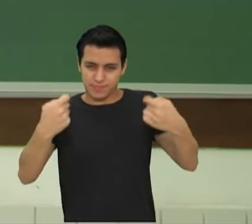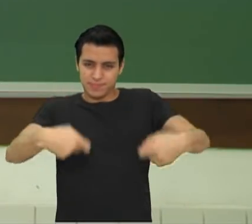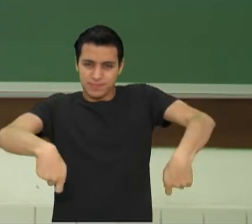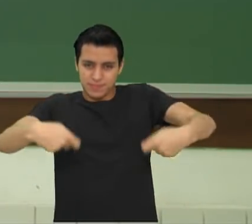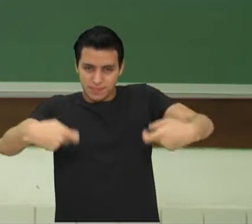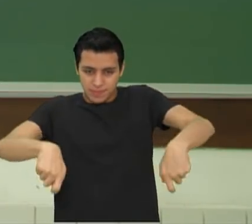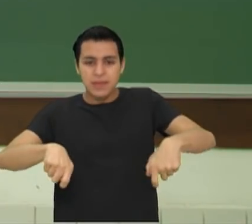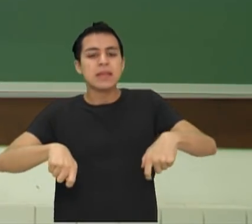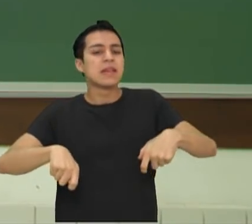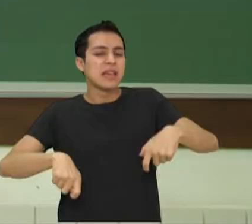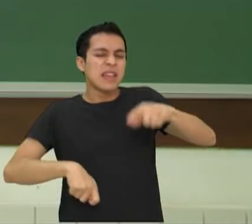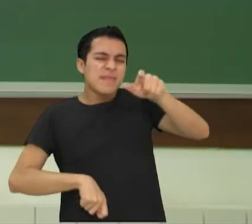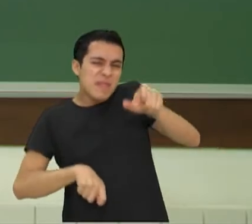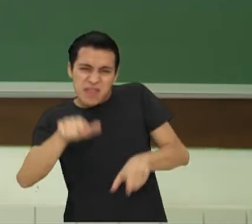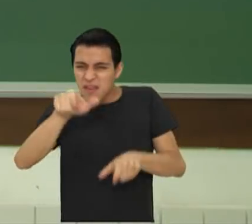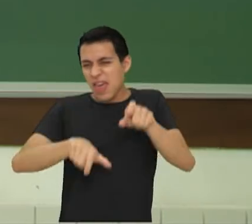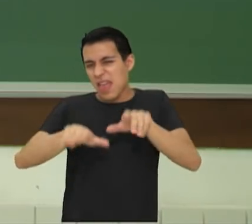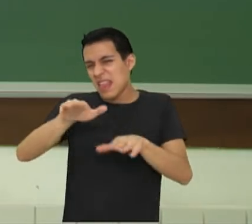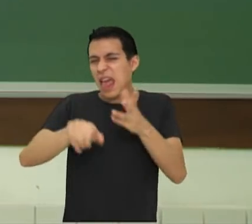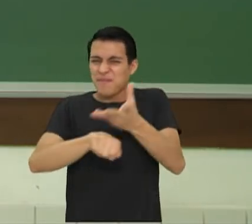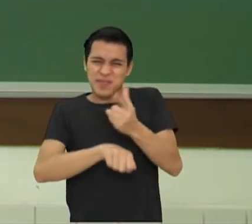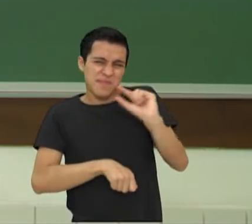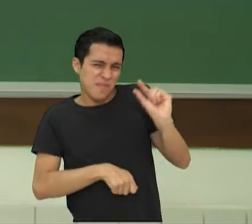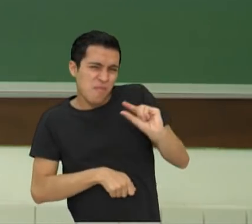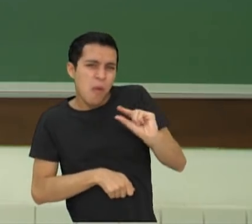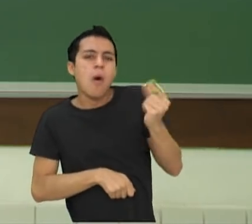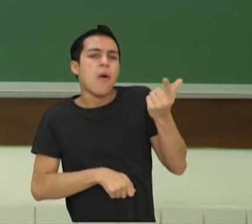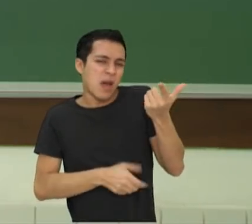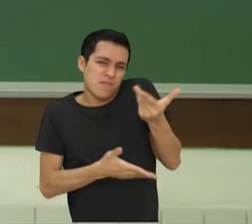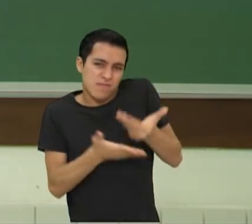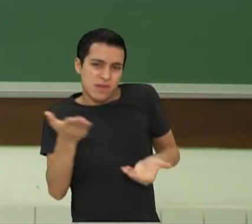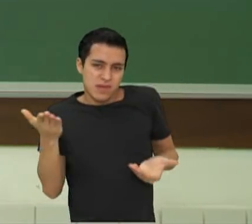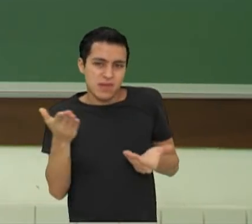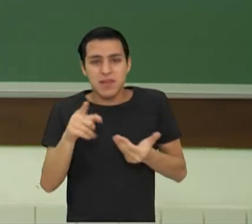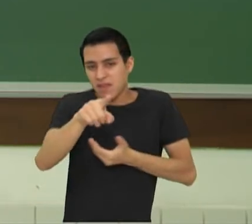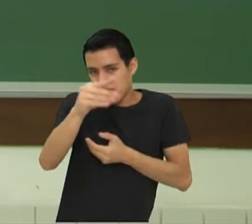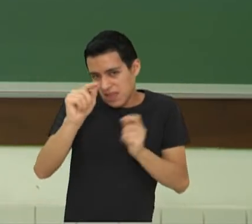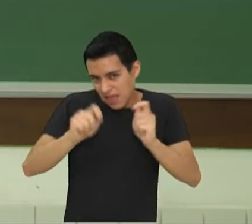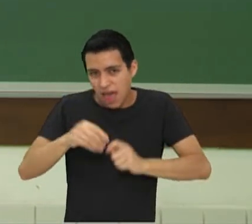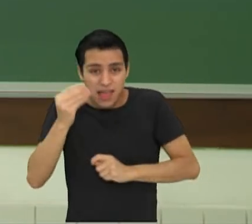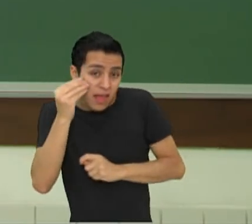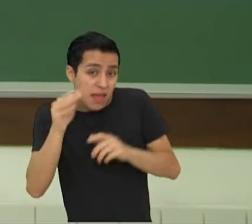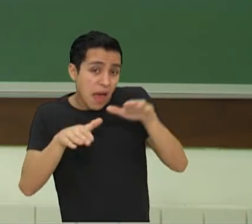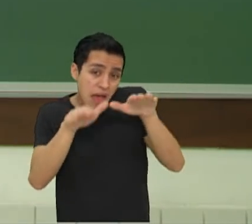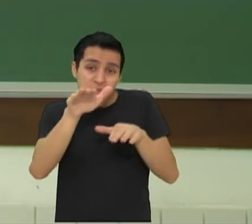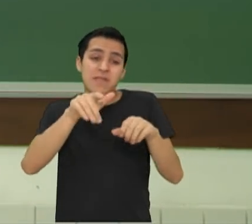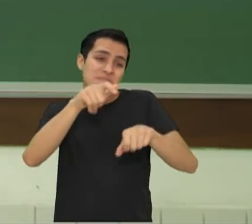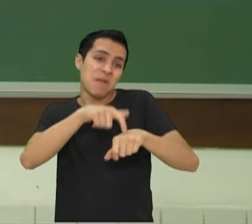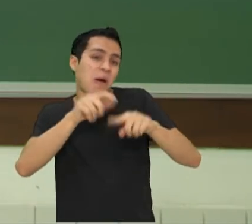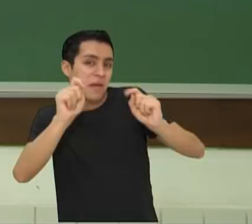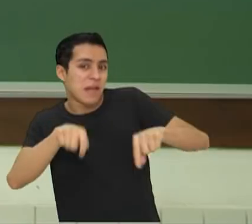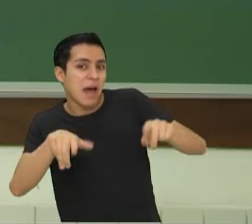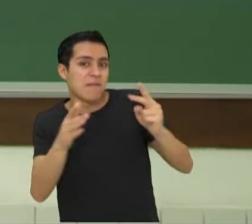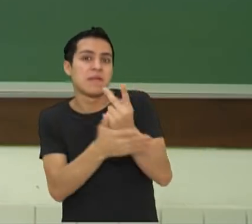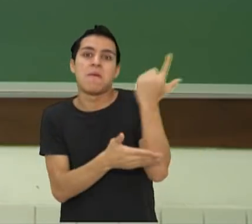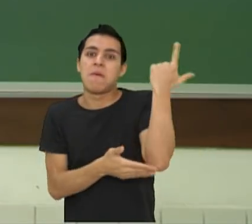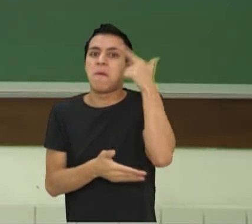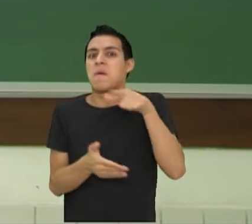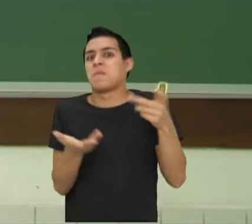jogadores ali que têm um pouquinho menos habilidade, mas acontece. Pode ter certeza, pode tentar fazer que uma hora você vai conseguir.